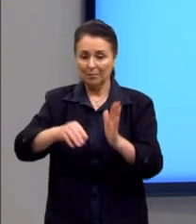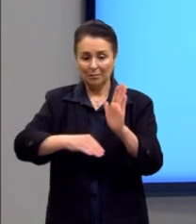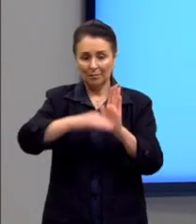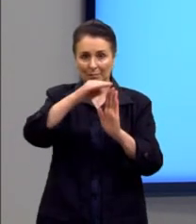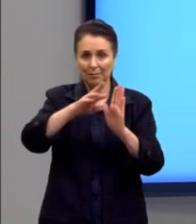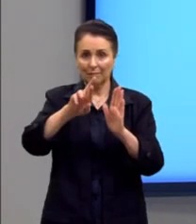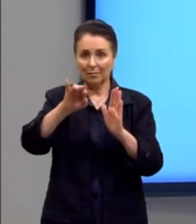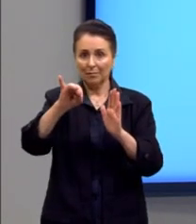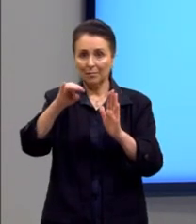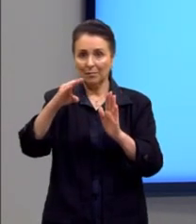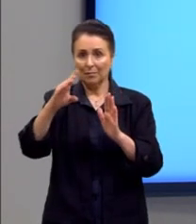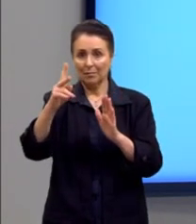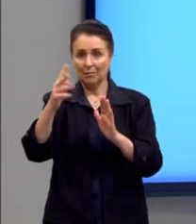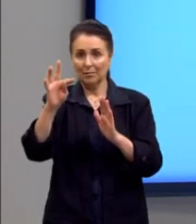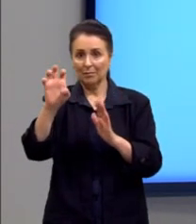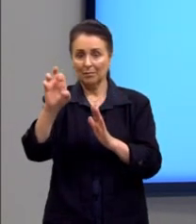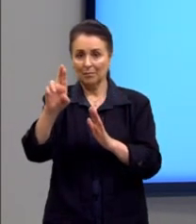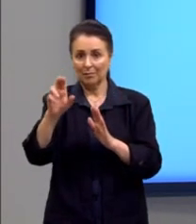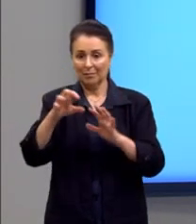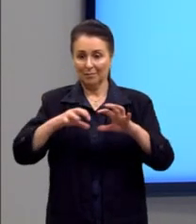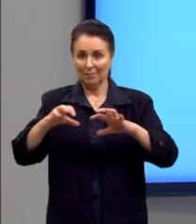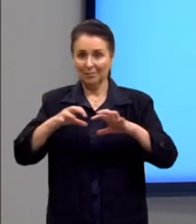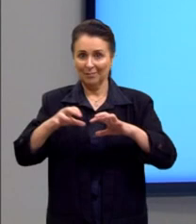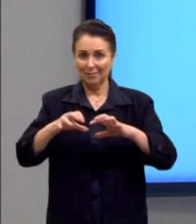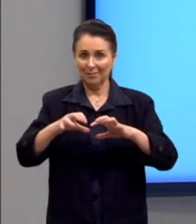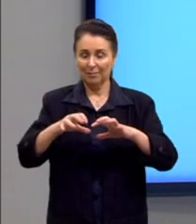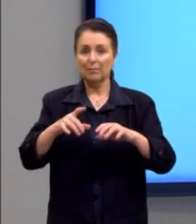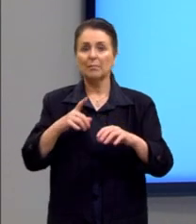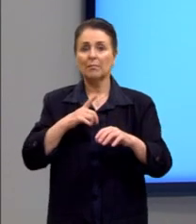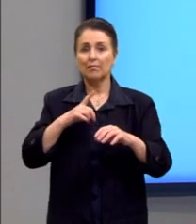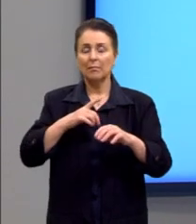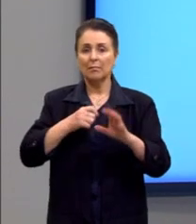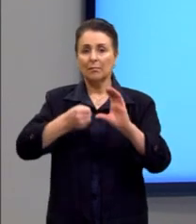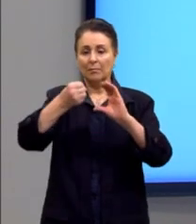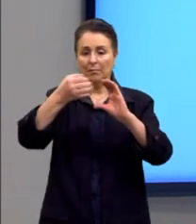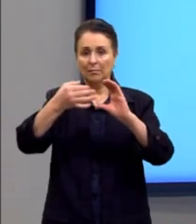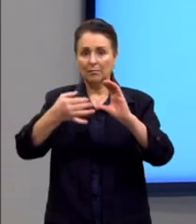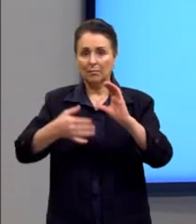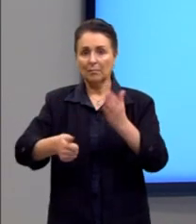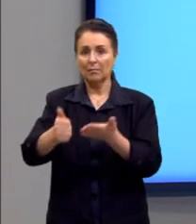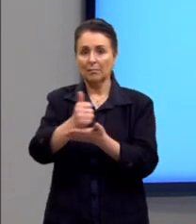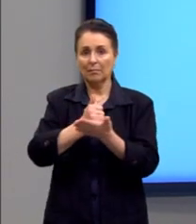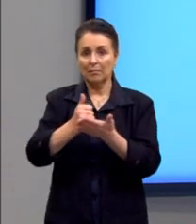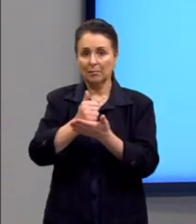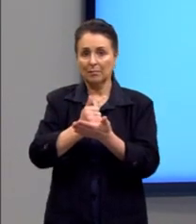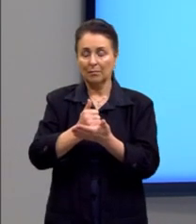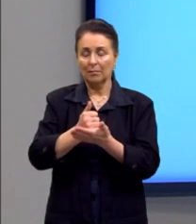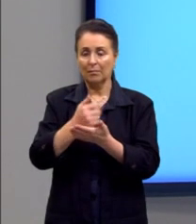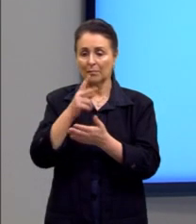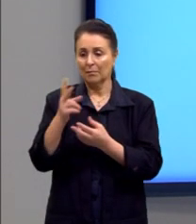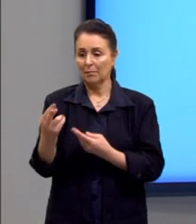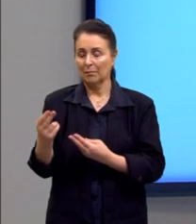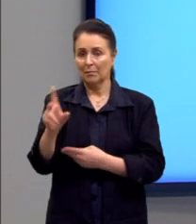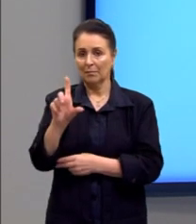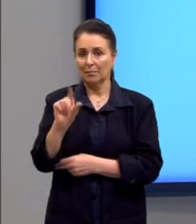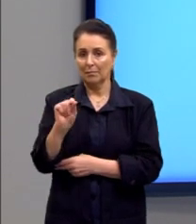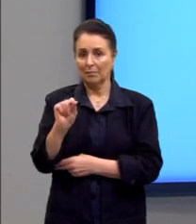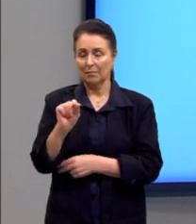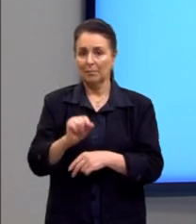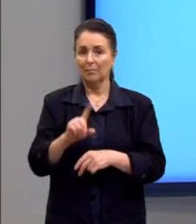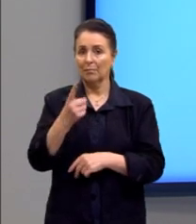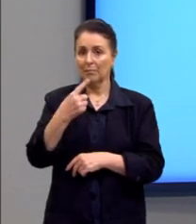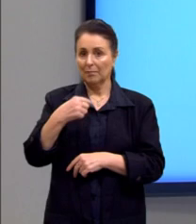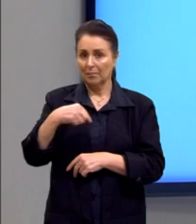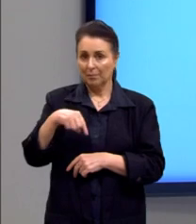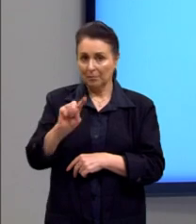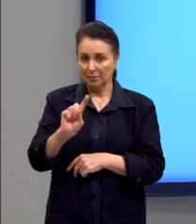entre outros e eles se caracteriza por ter a base igual a 10 Ah e